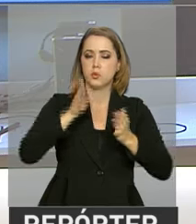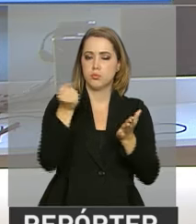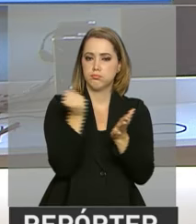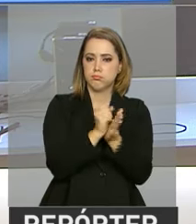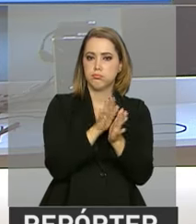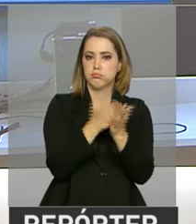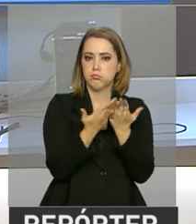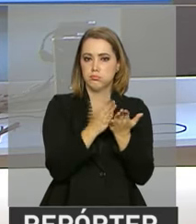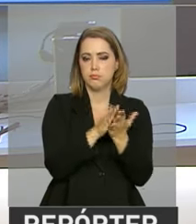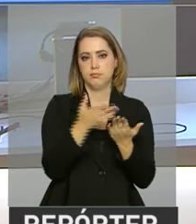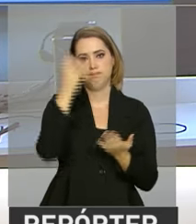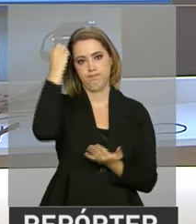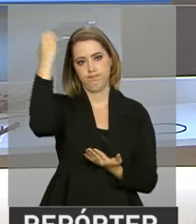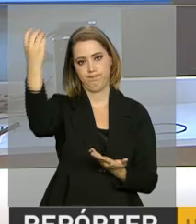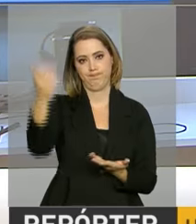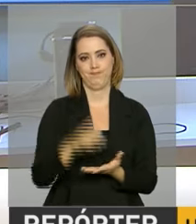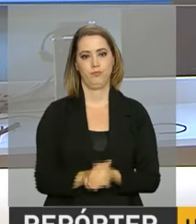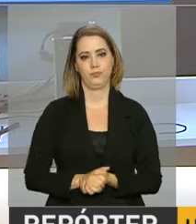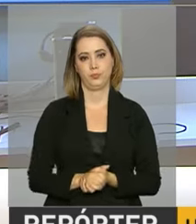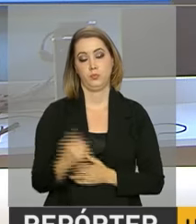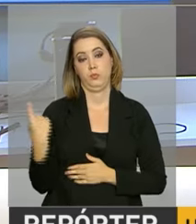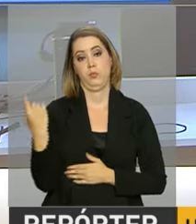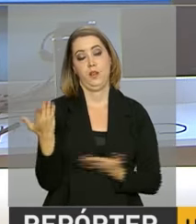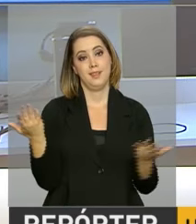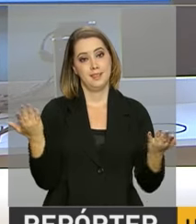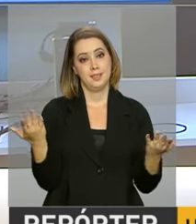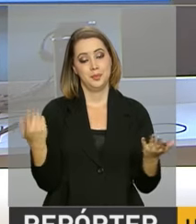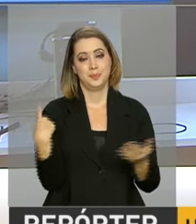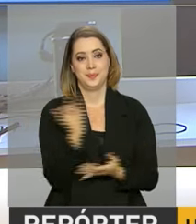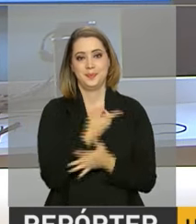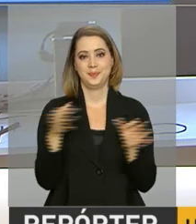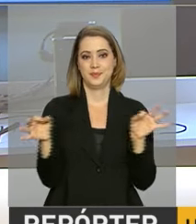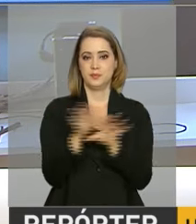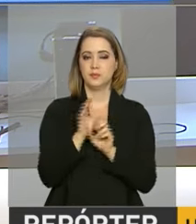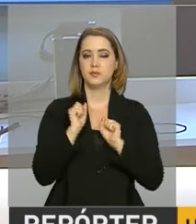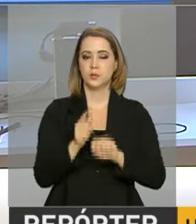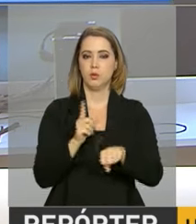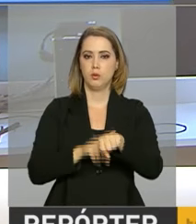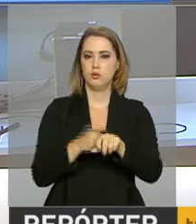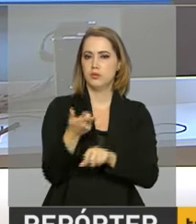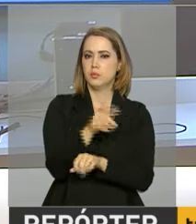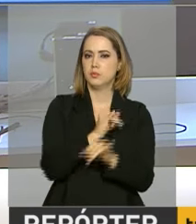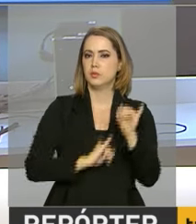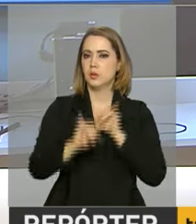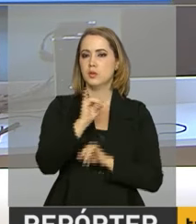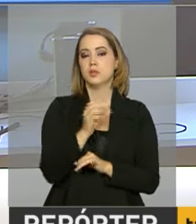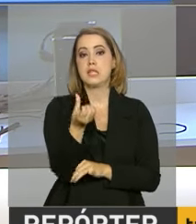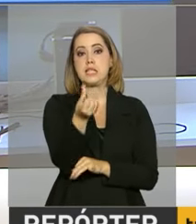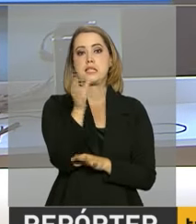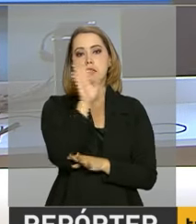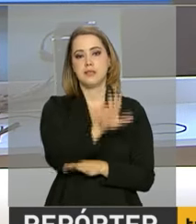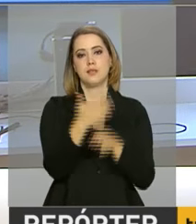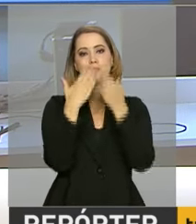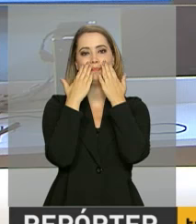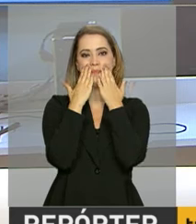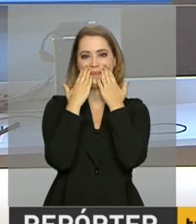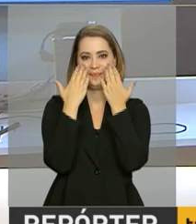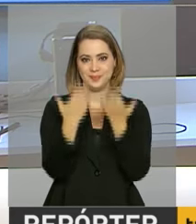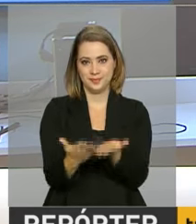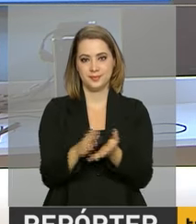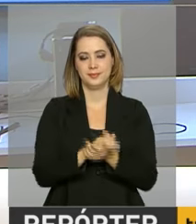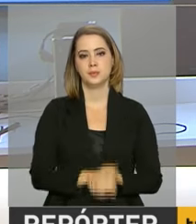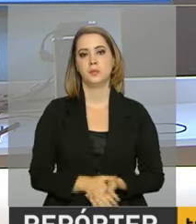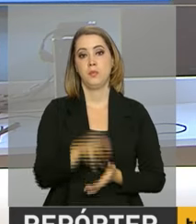retomada e esta edição do repórter NBR termina aqui podemos voltar a qualquer momento com outras informações ou às 6 da tarde na próxima